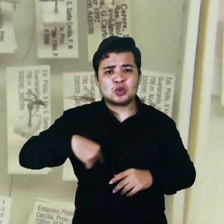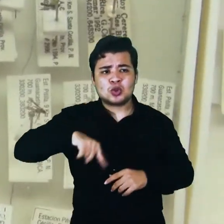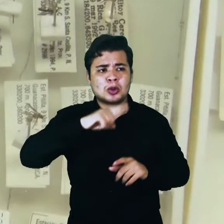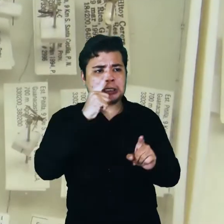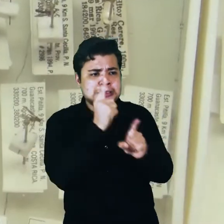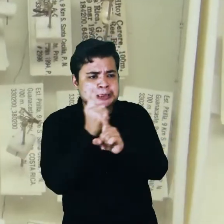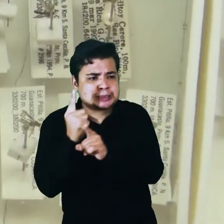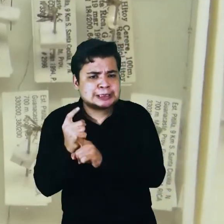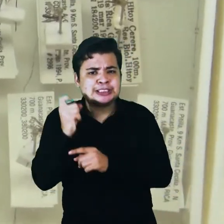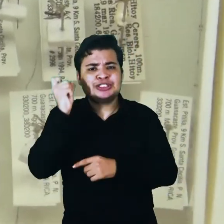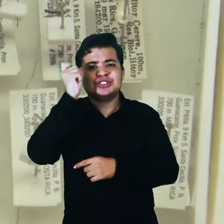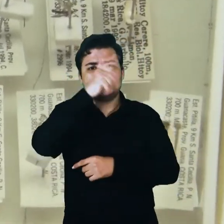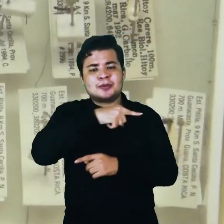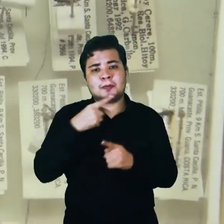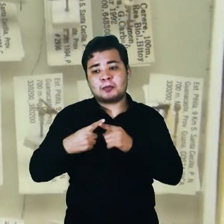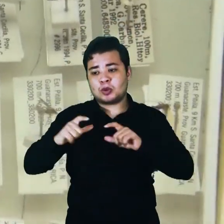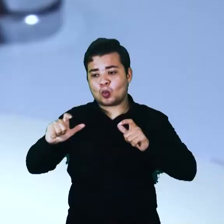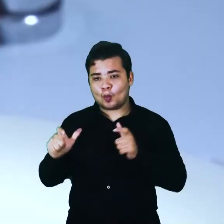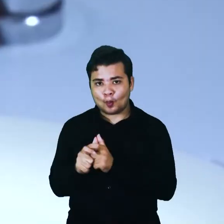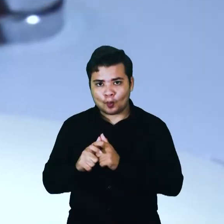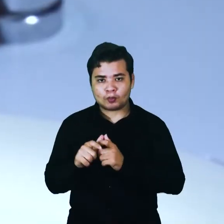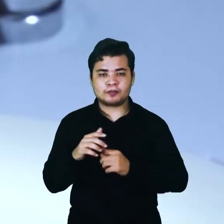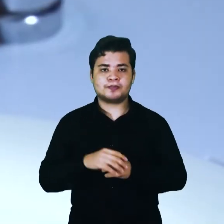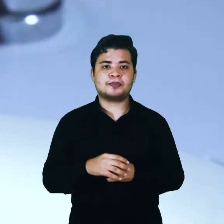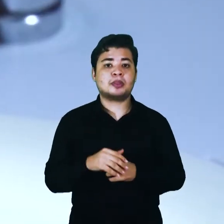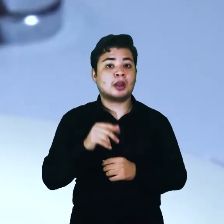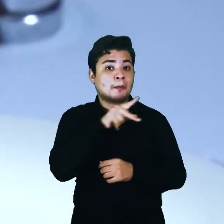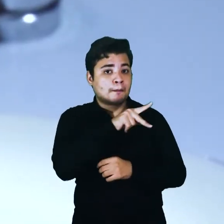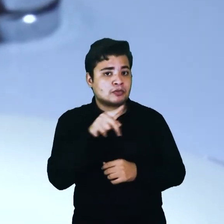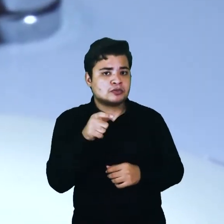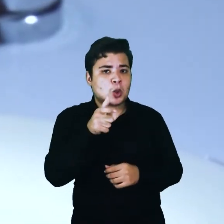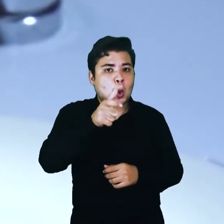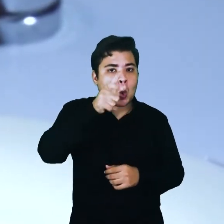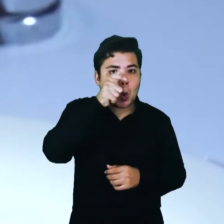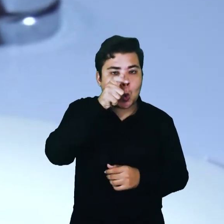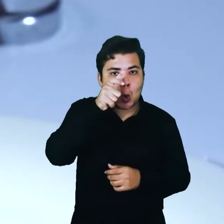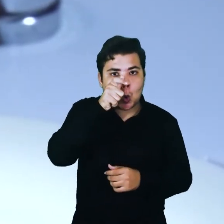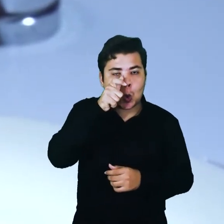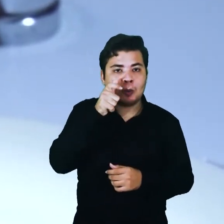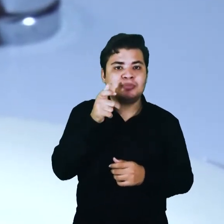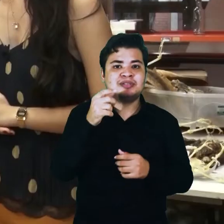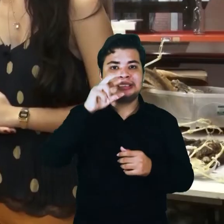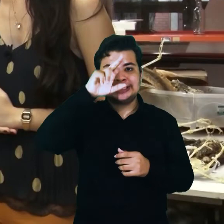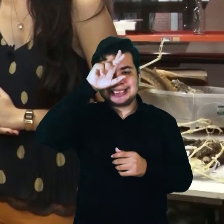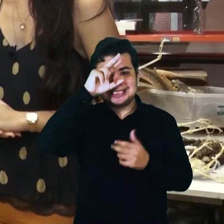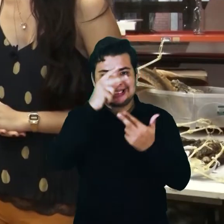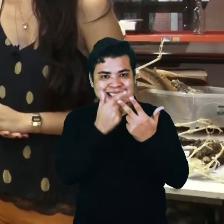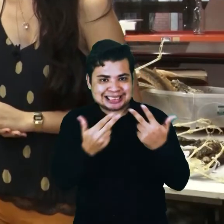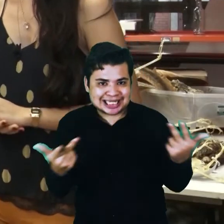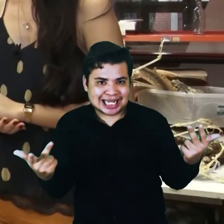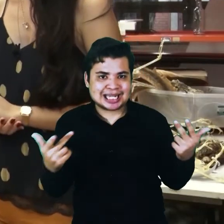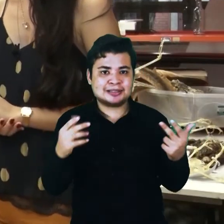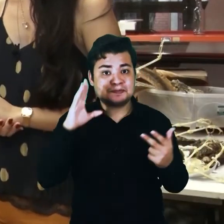Sara trabalha na observação de insetos, mais especificamente estes bem pequenininhos.